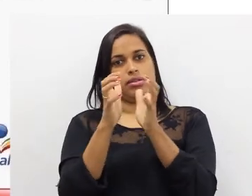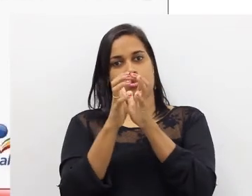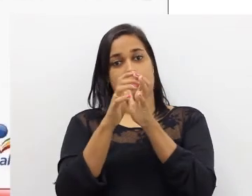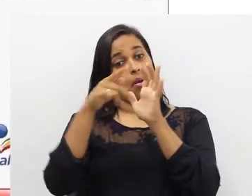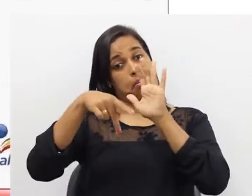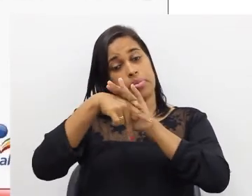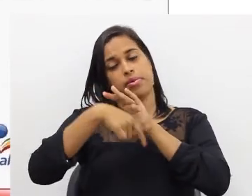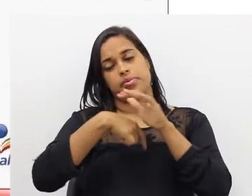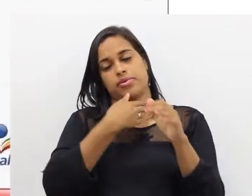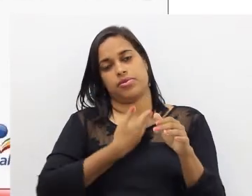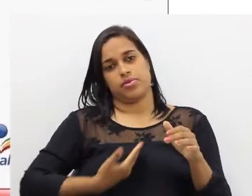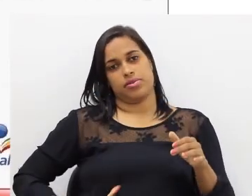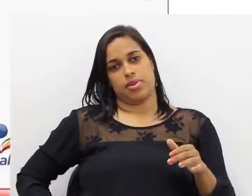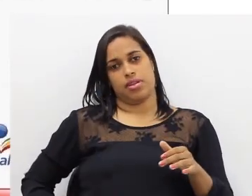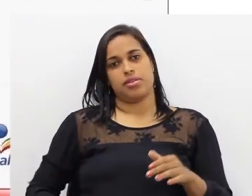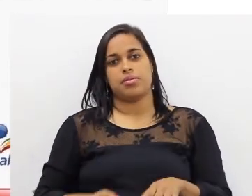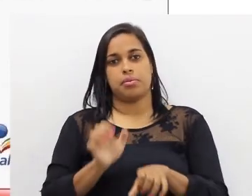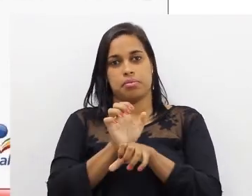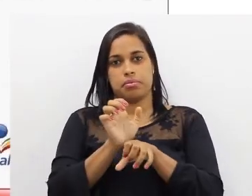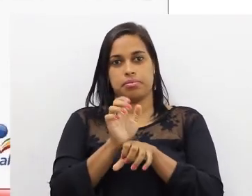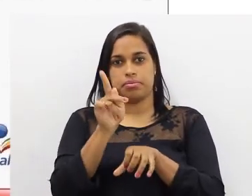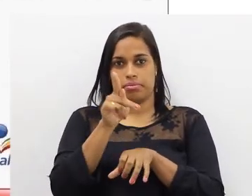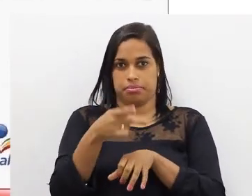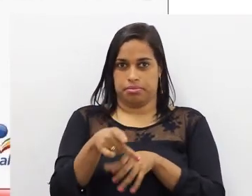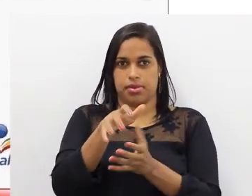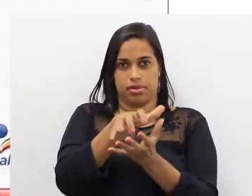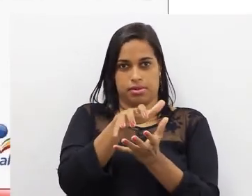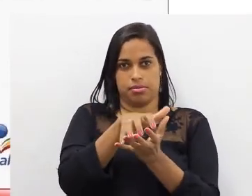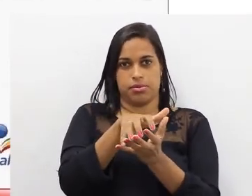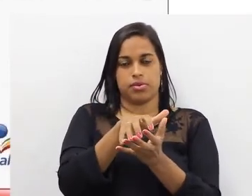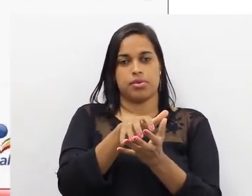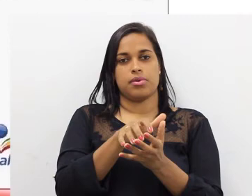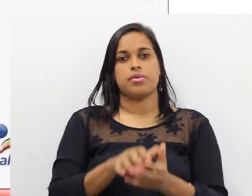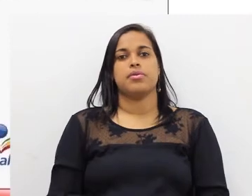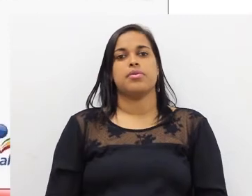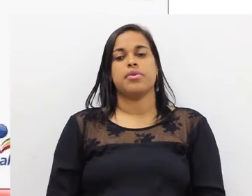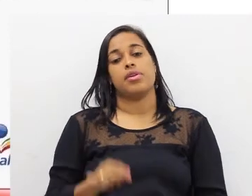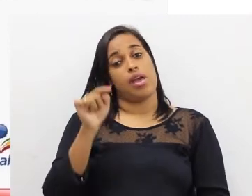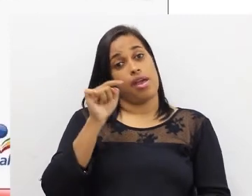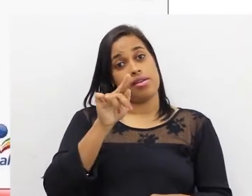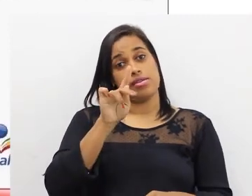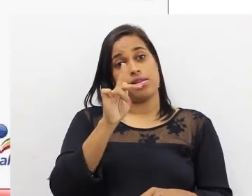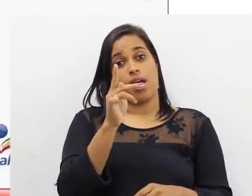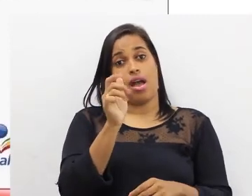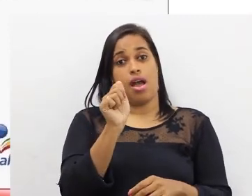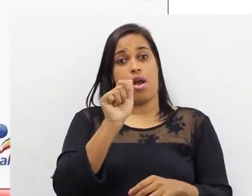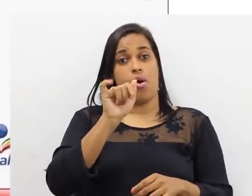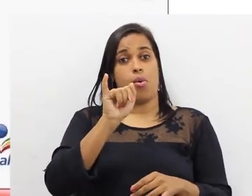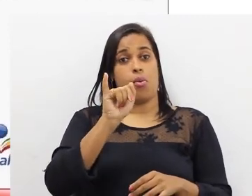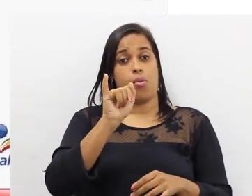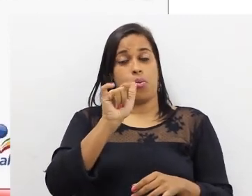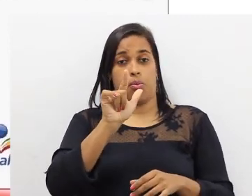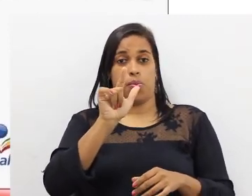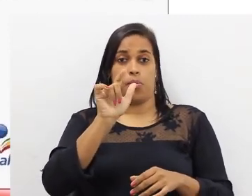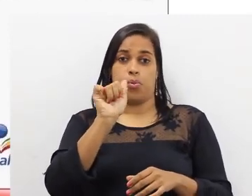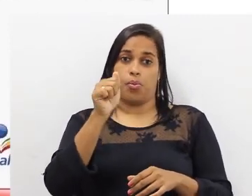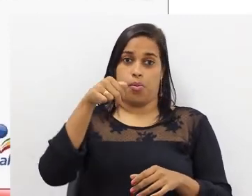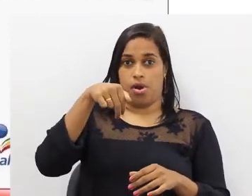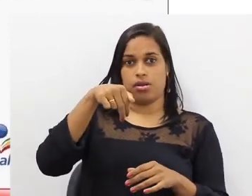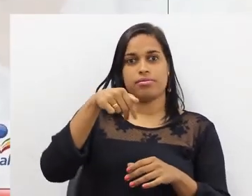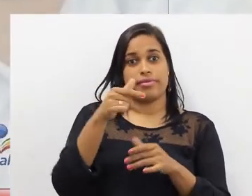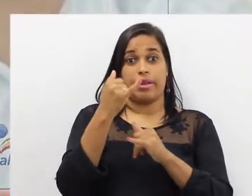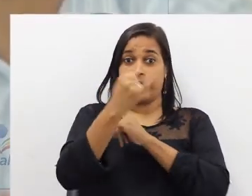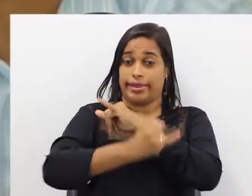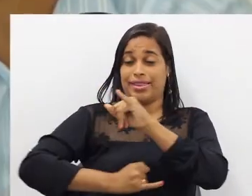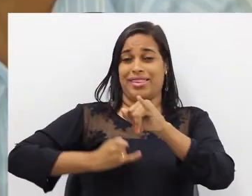mesmo. E a WAN é uma rede wide, uma rede que, pelo desenho aí você já vê, uma rede internacional,